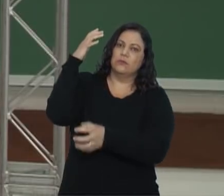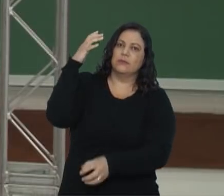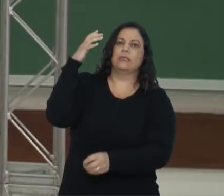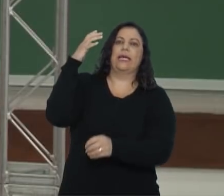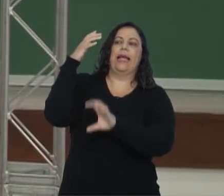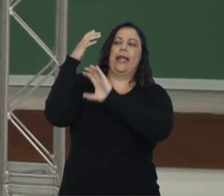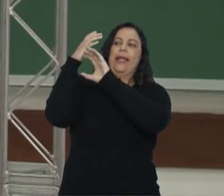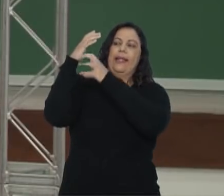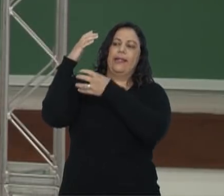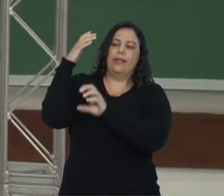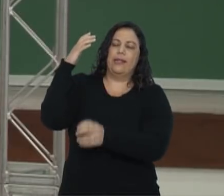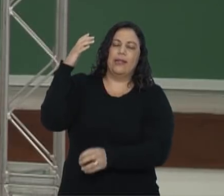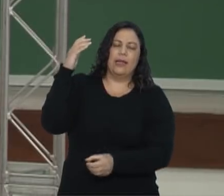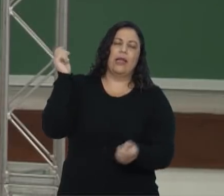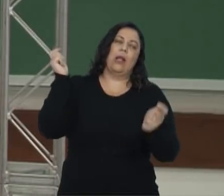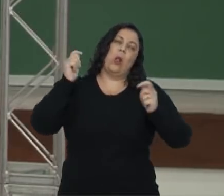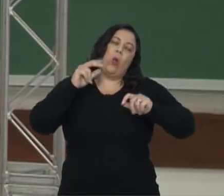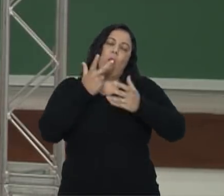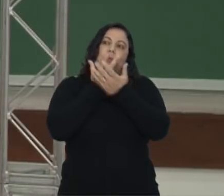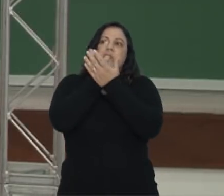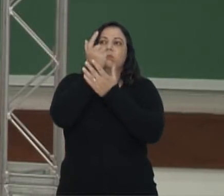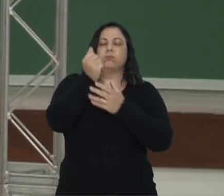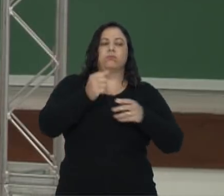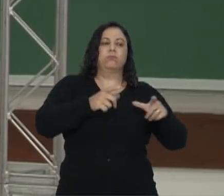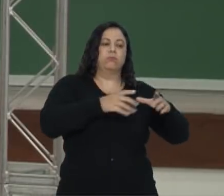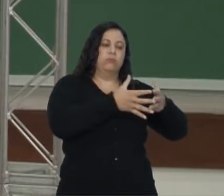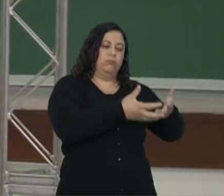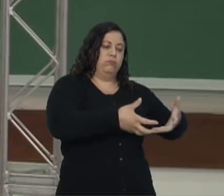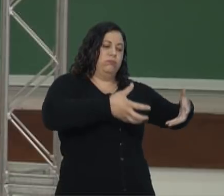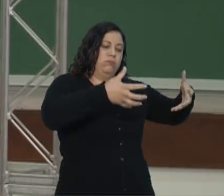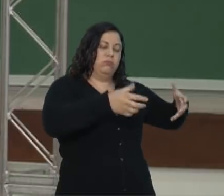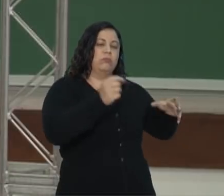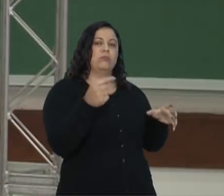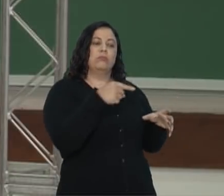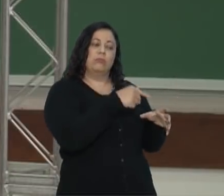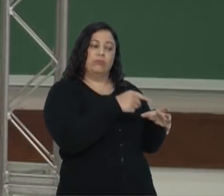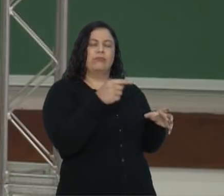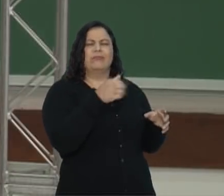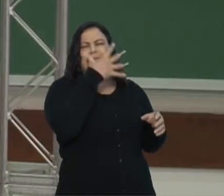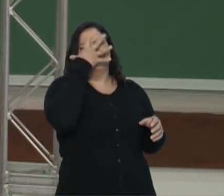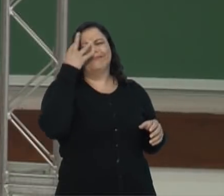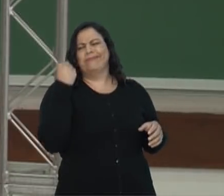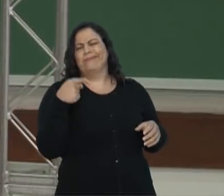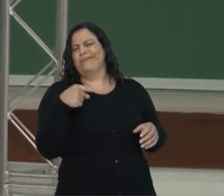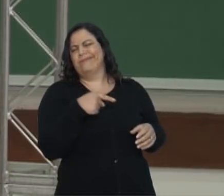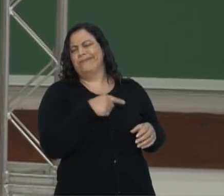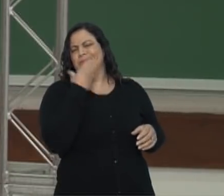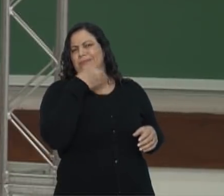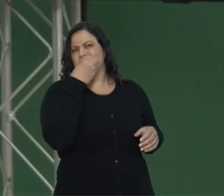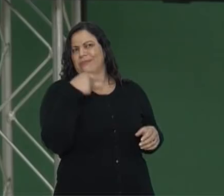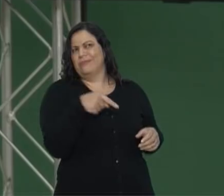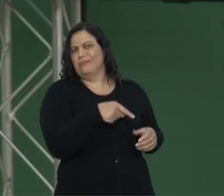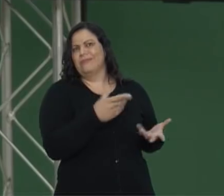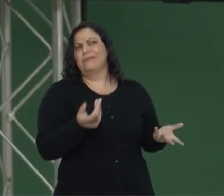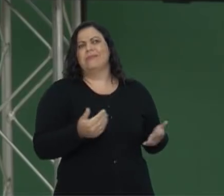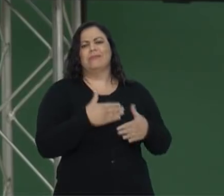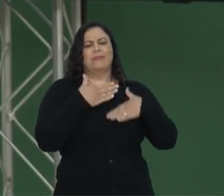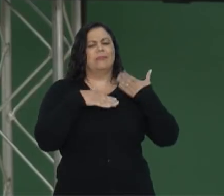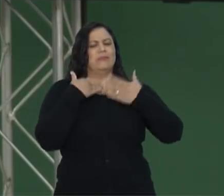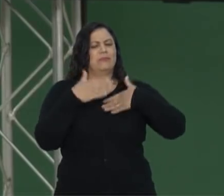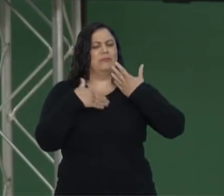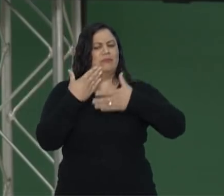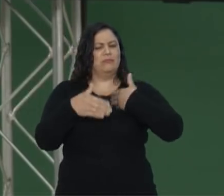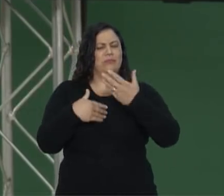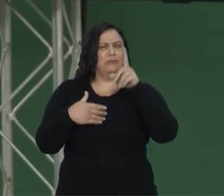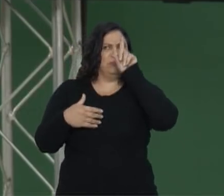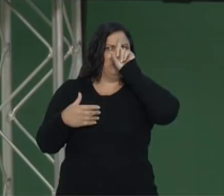compra e deixa na cozinha, na fruteira, dentro de um recipiente e esquece essa fruta. E vai passando alguns dias,